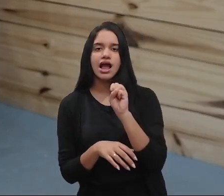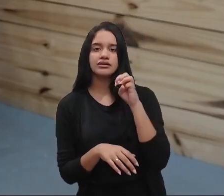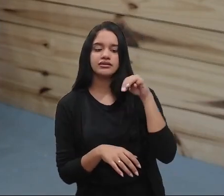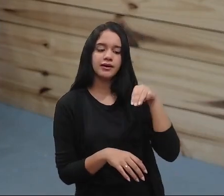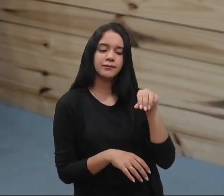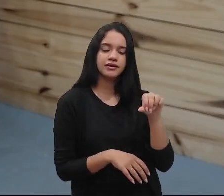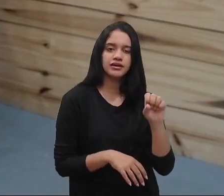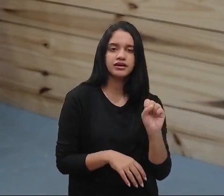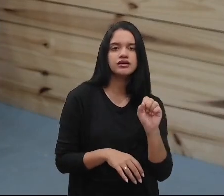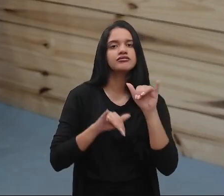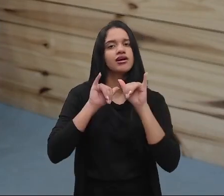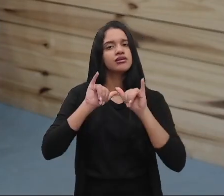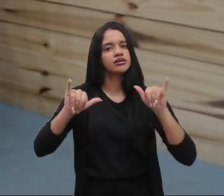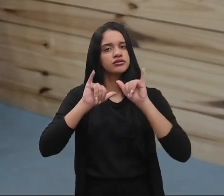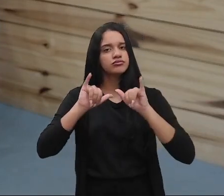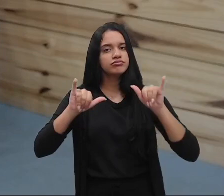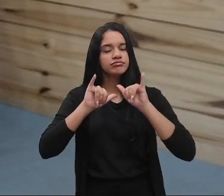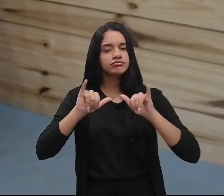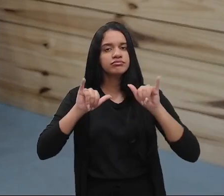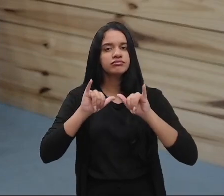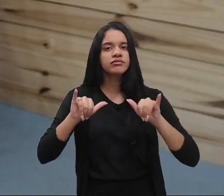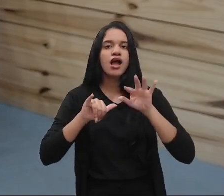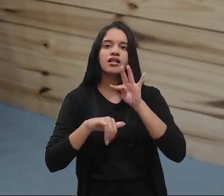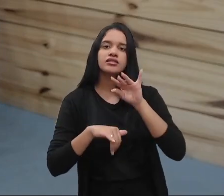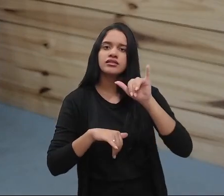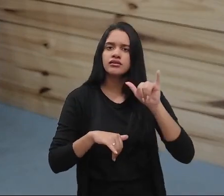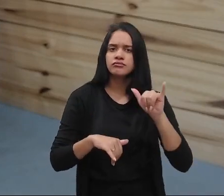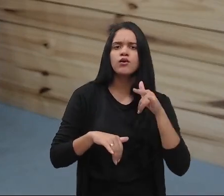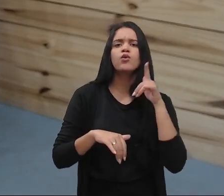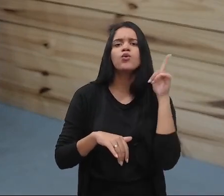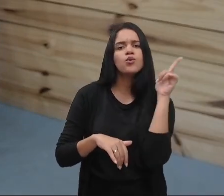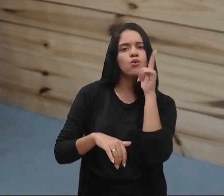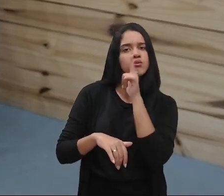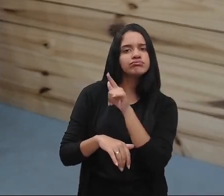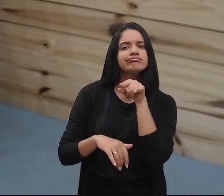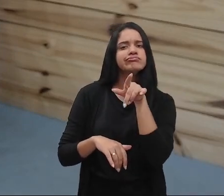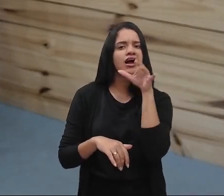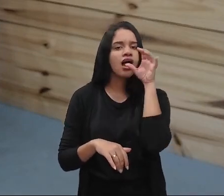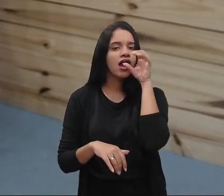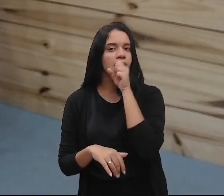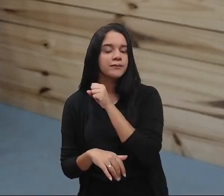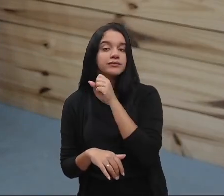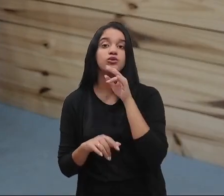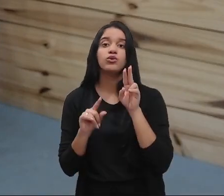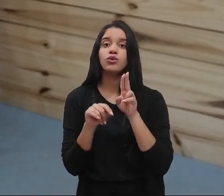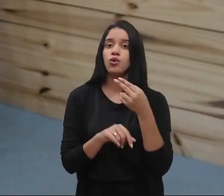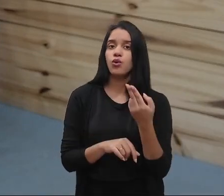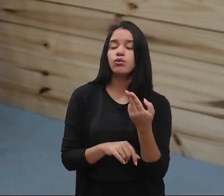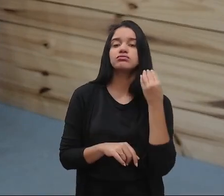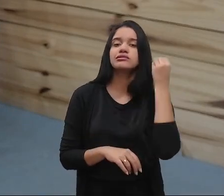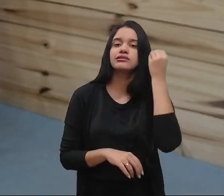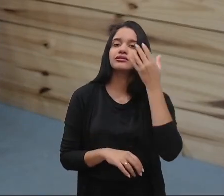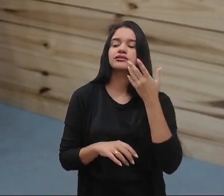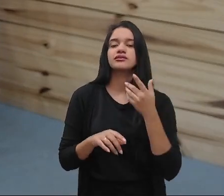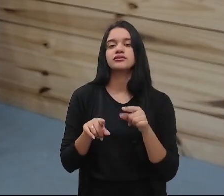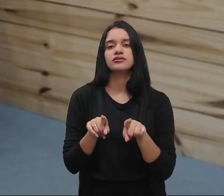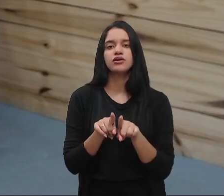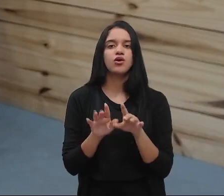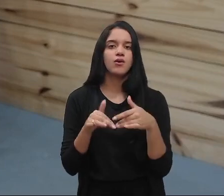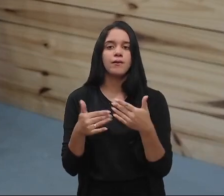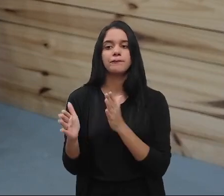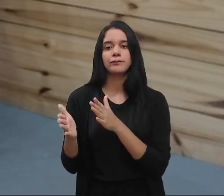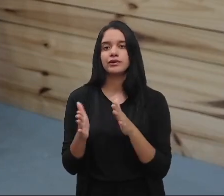De informática, da TI, o pessoal da TI consegue colocar isso aí para você rapidinho. Ou você já deixa pré-definido. Né? No